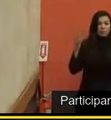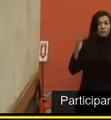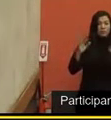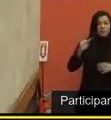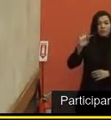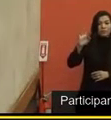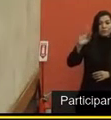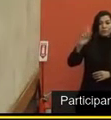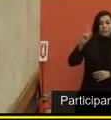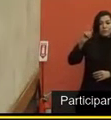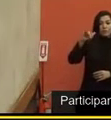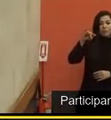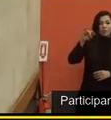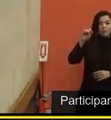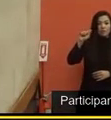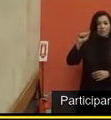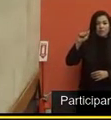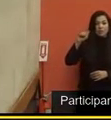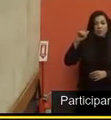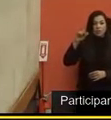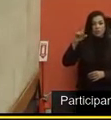Thaisa Magro Ostini.